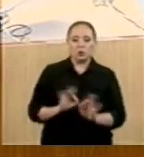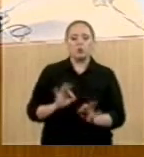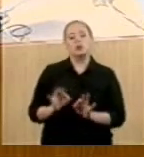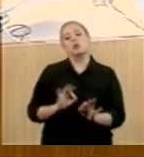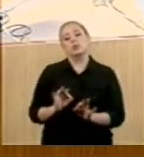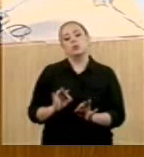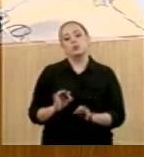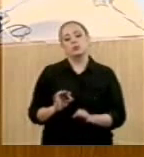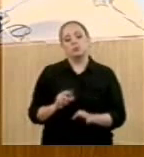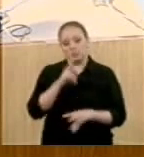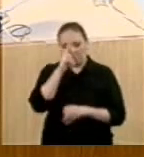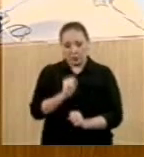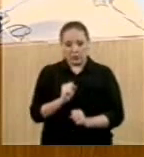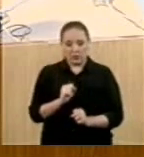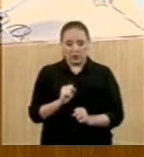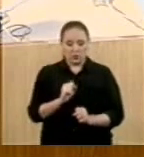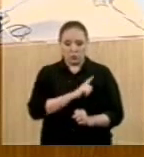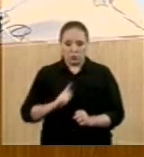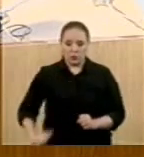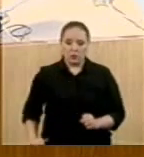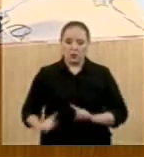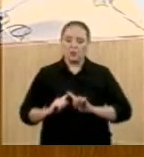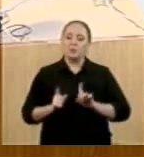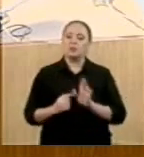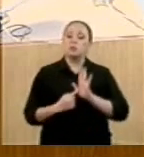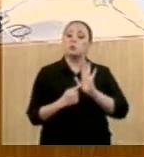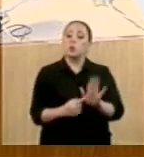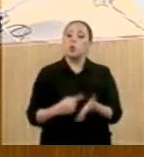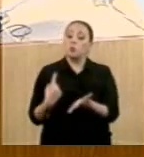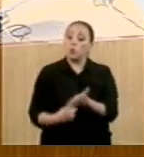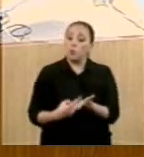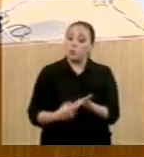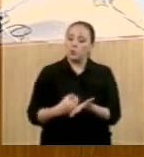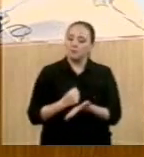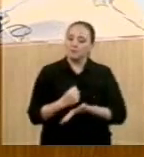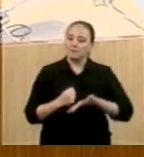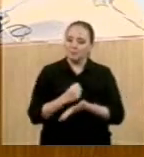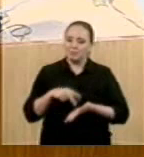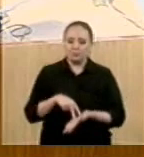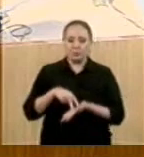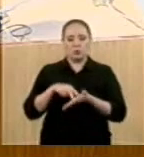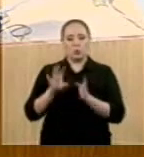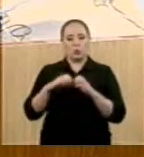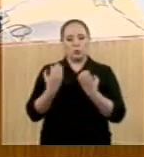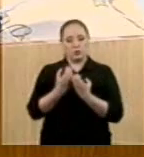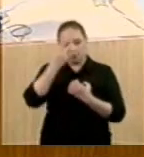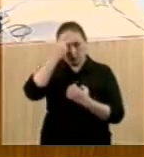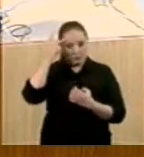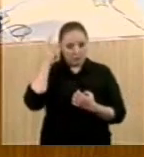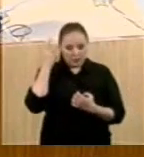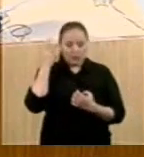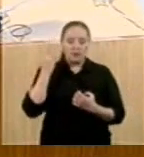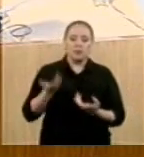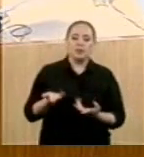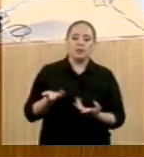do Estado, se apresenta como compromisso fundamental de uma comunidade de pessoas que se